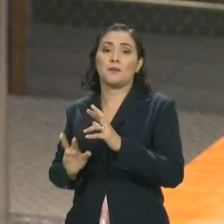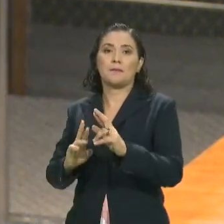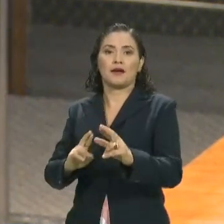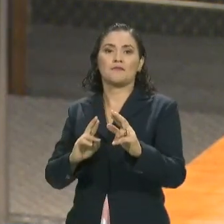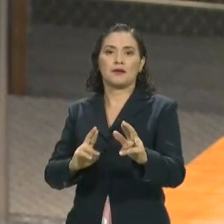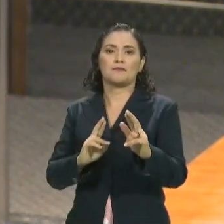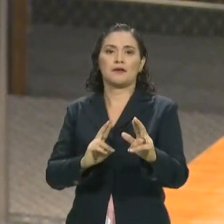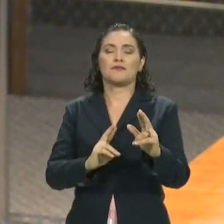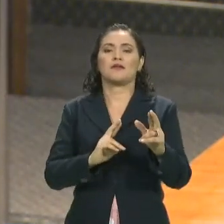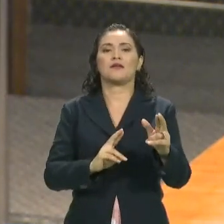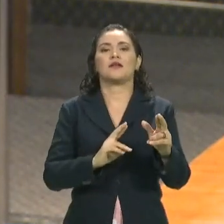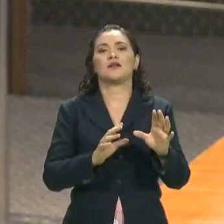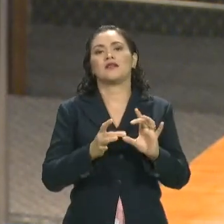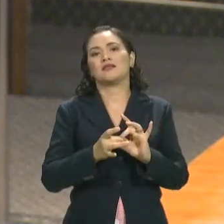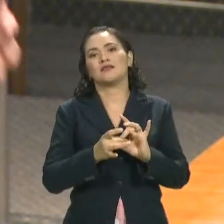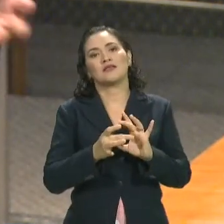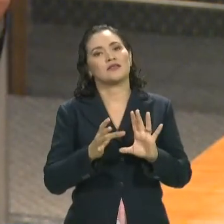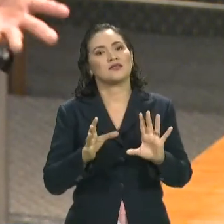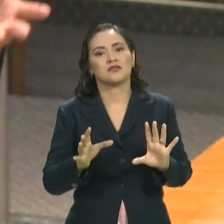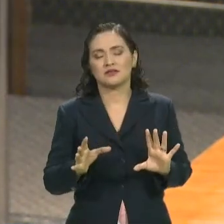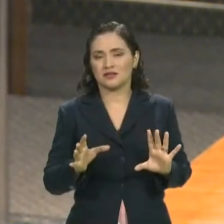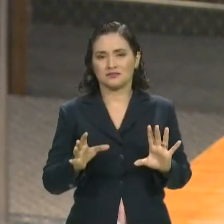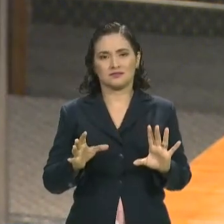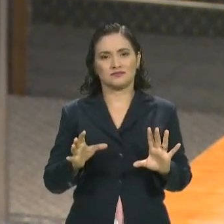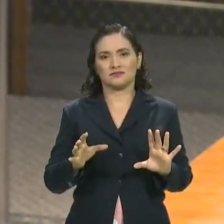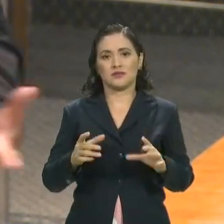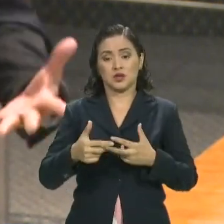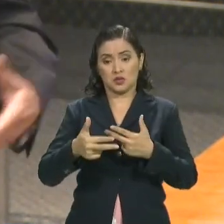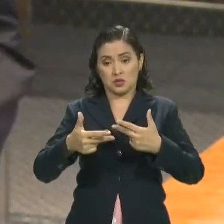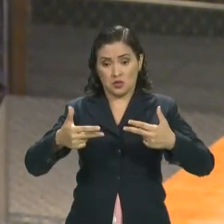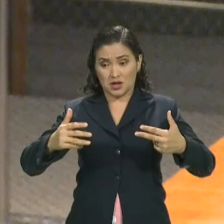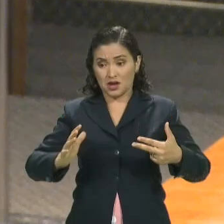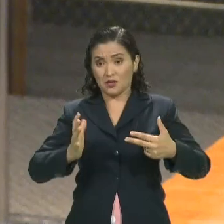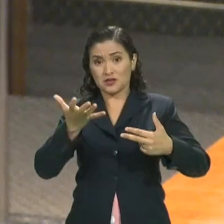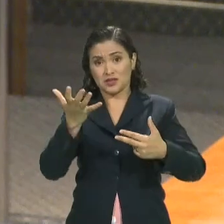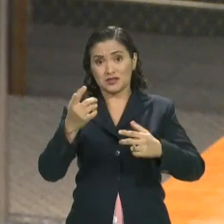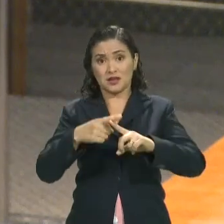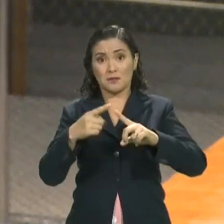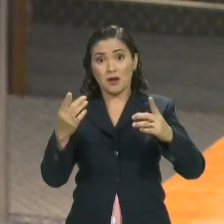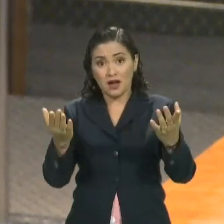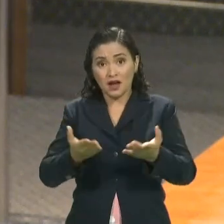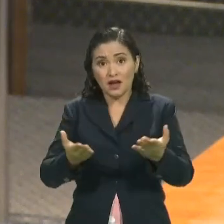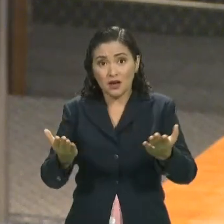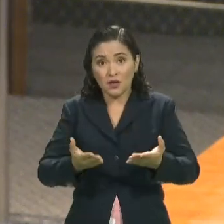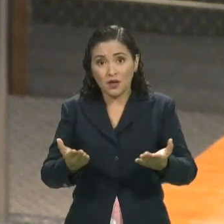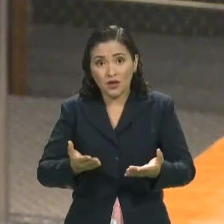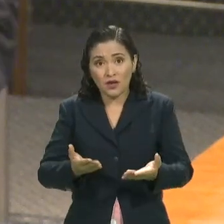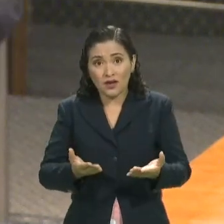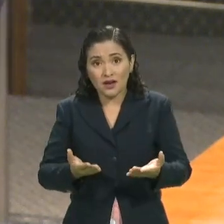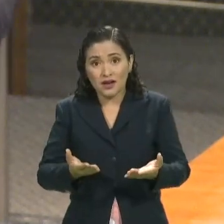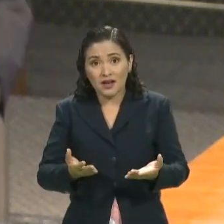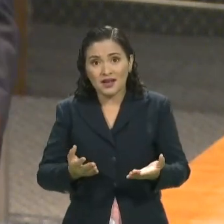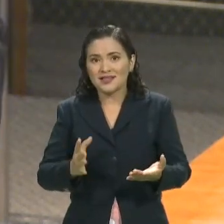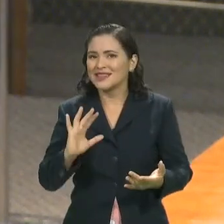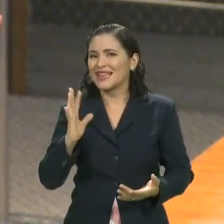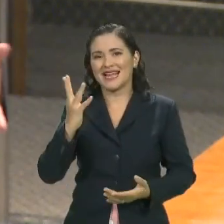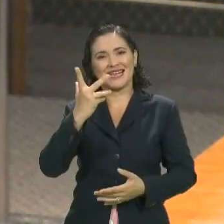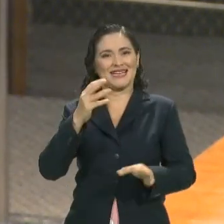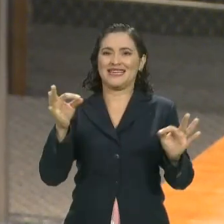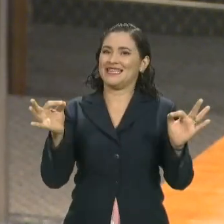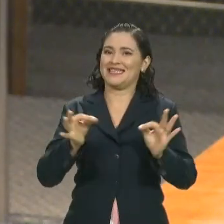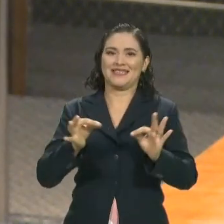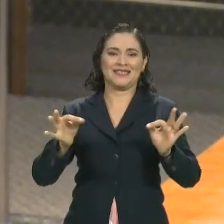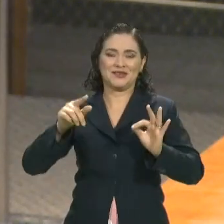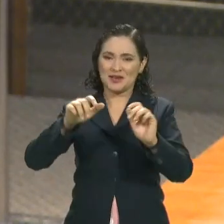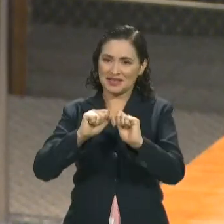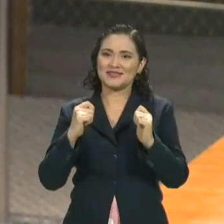ralos da vida. Quantas coisas aconteceram só agora. Que casa linda, que casa bela, eu